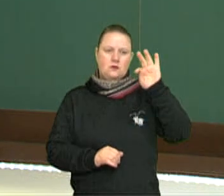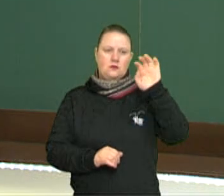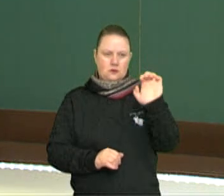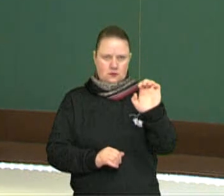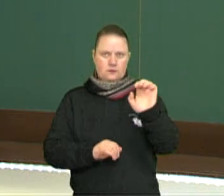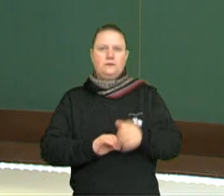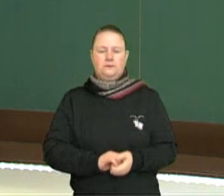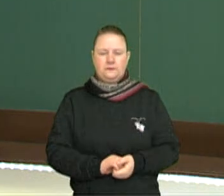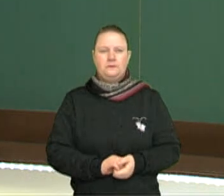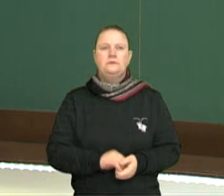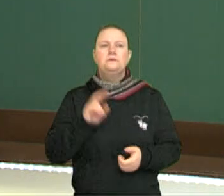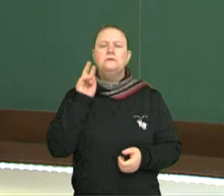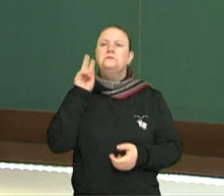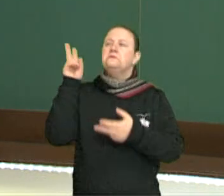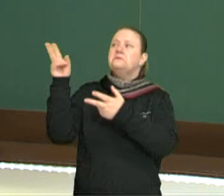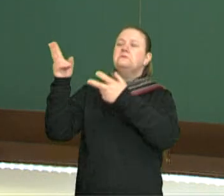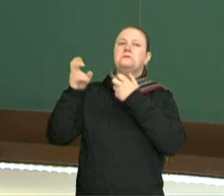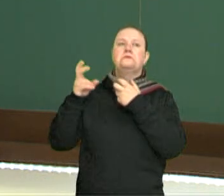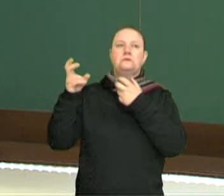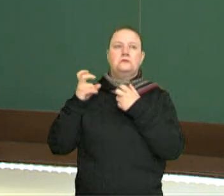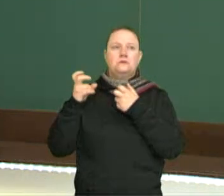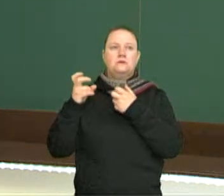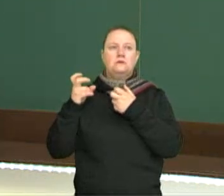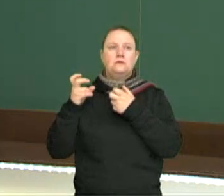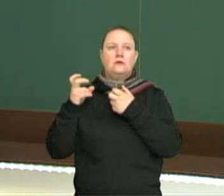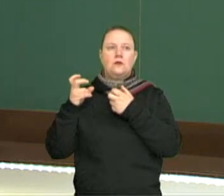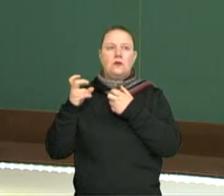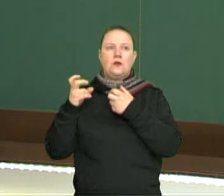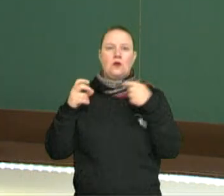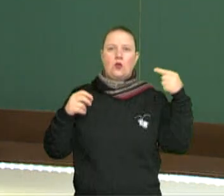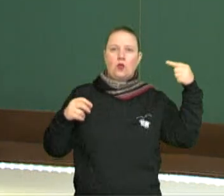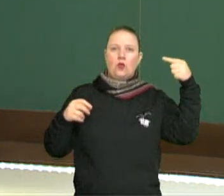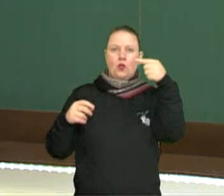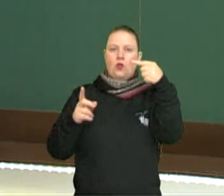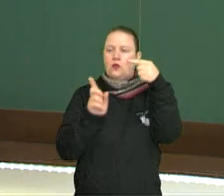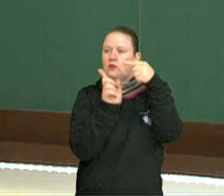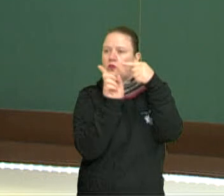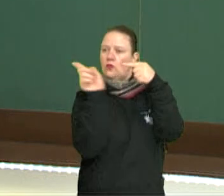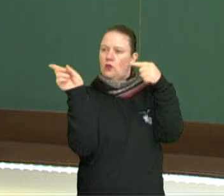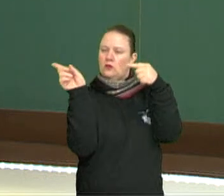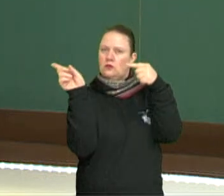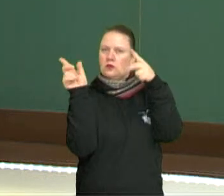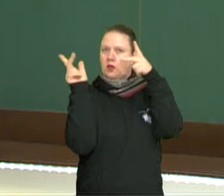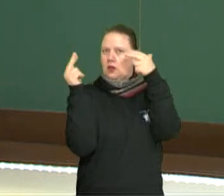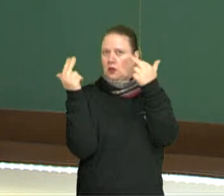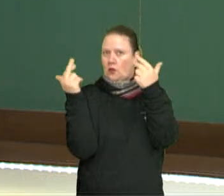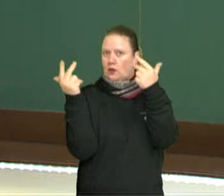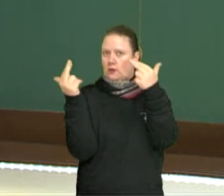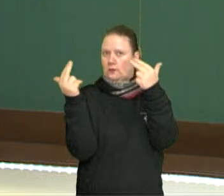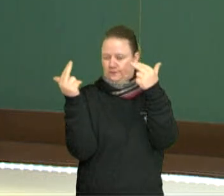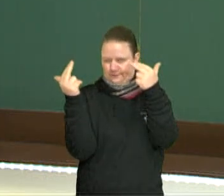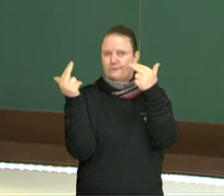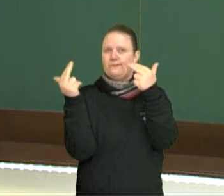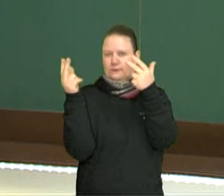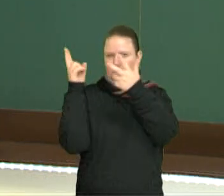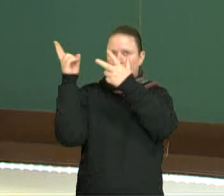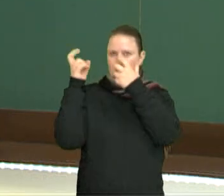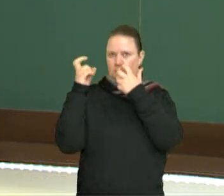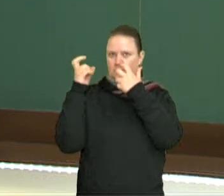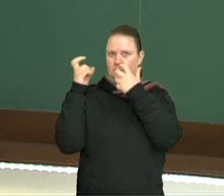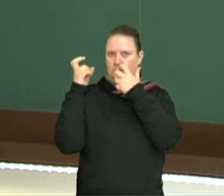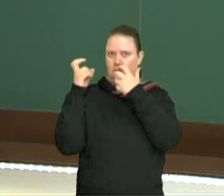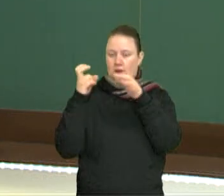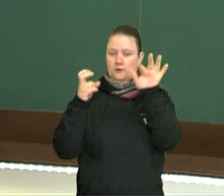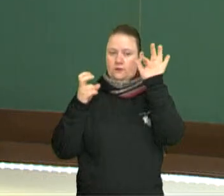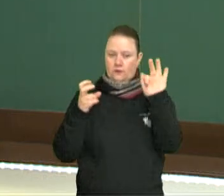aceleração tem a mesma direção e o mesmo sentido da força resultante, porque afinal, força e